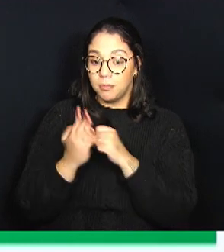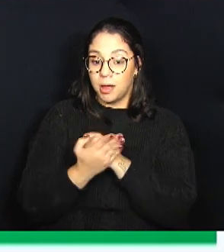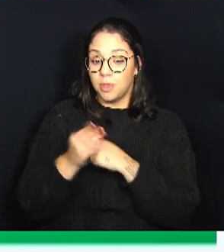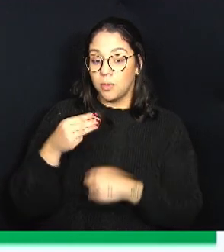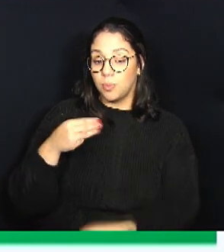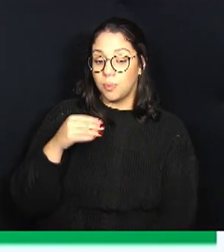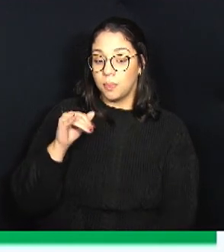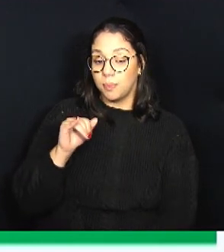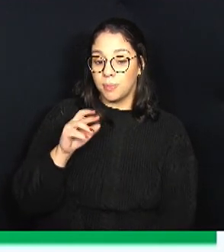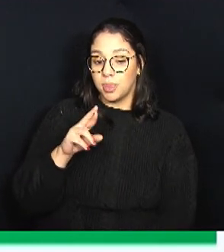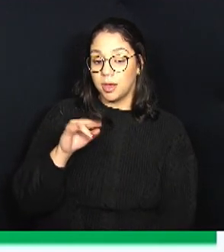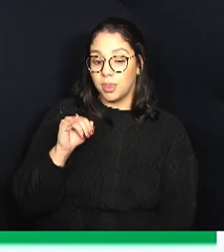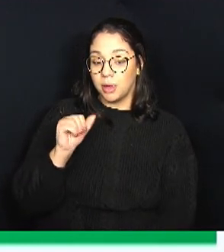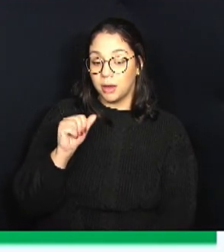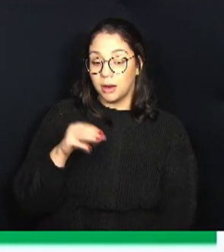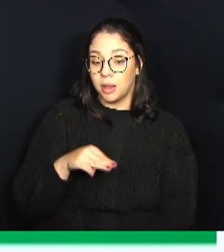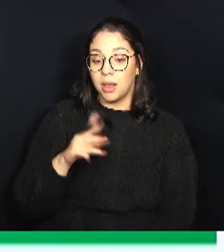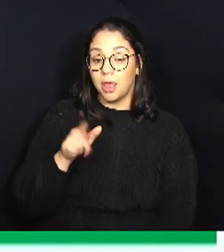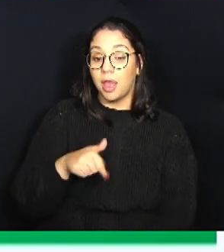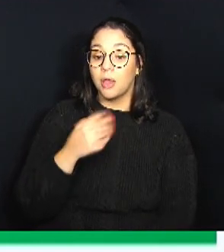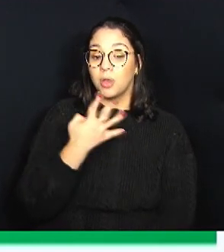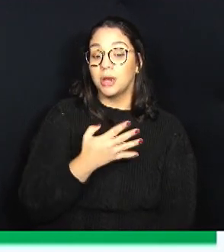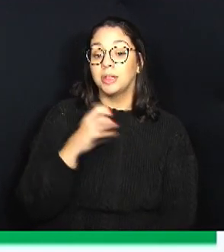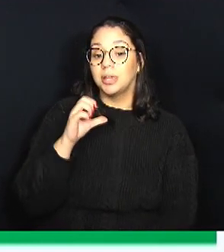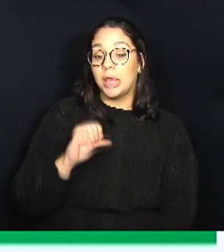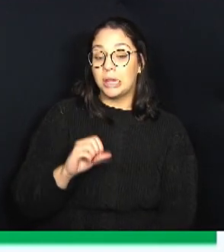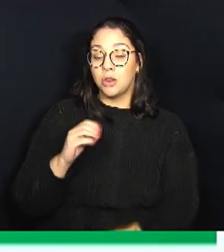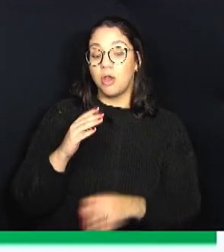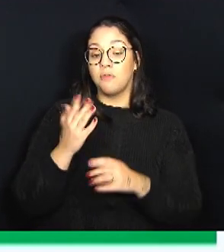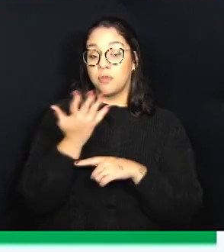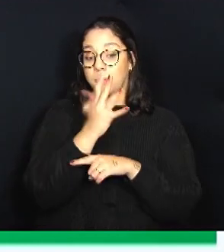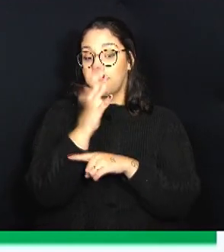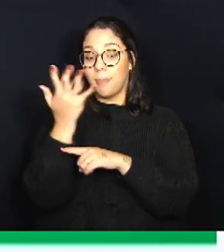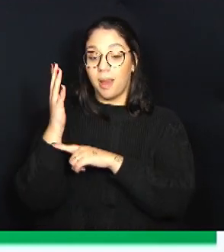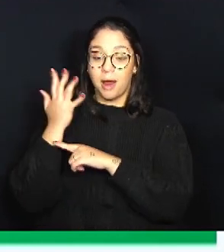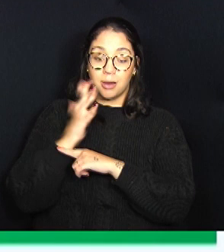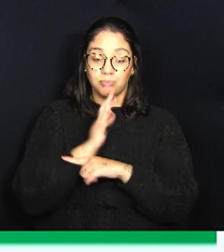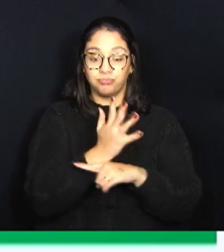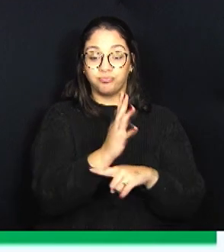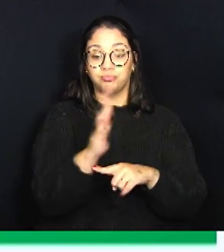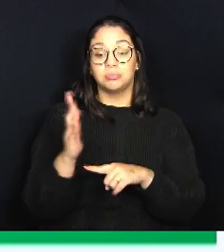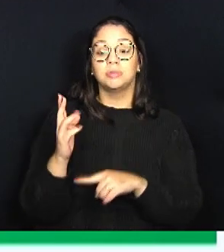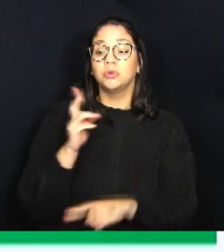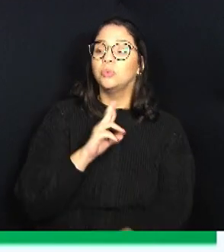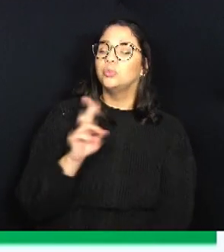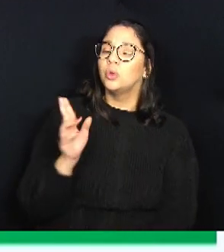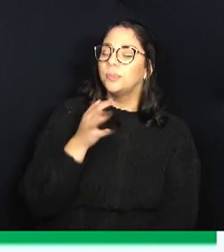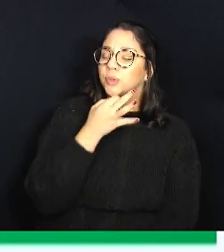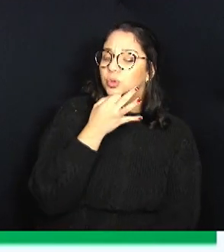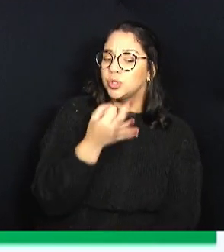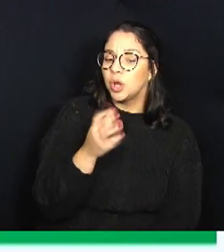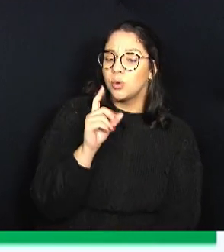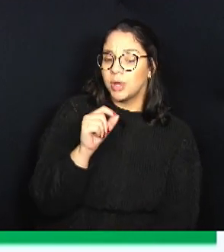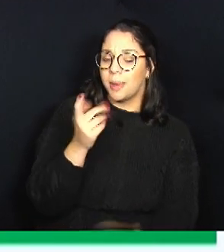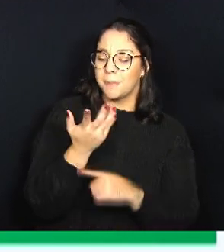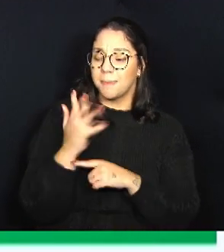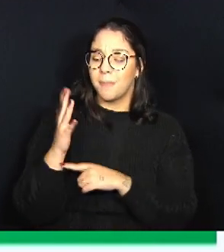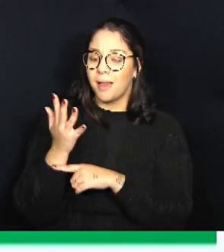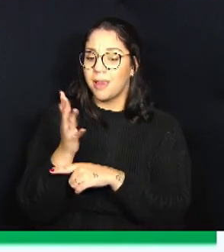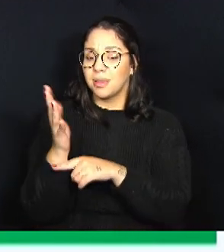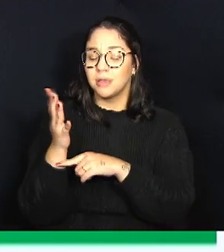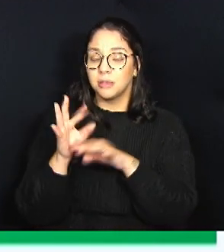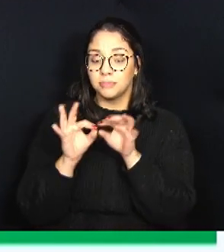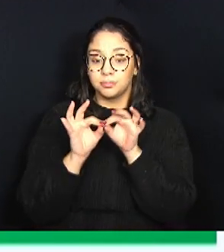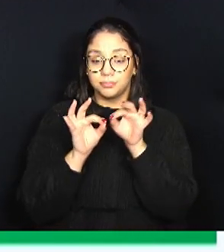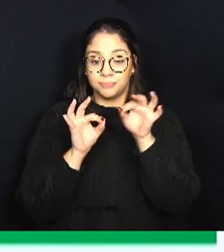dos 49 parques lineares da cidade. Como o próprio nome sugere, esses parques têm comprimento maior